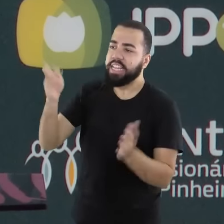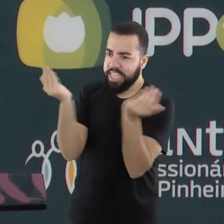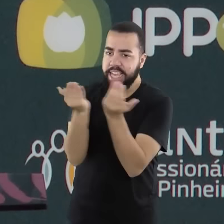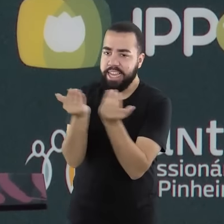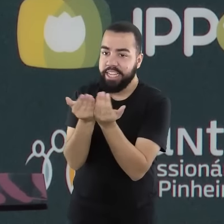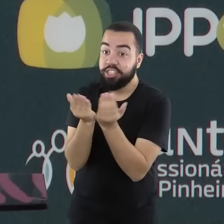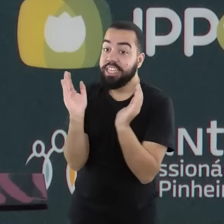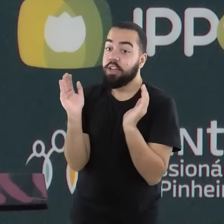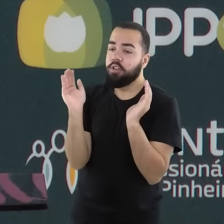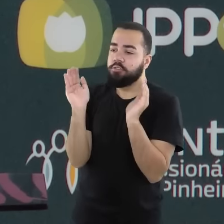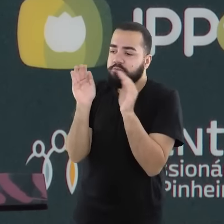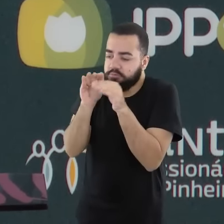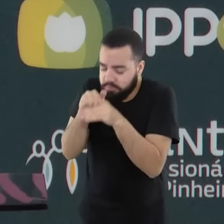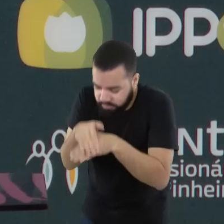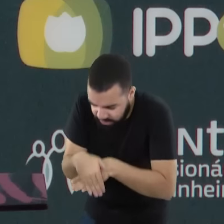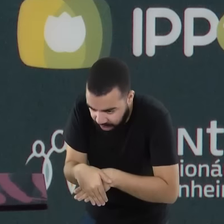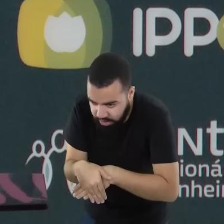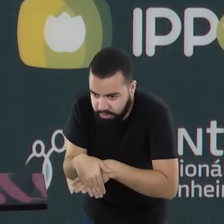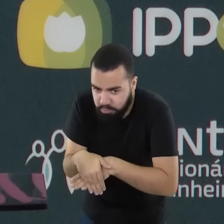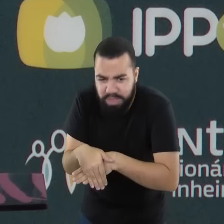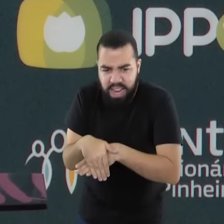Se humilhar. Primeira exigência.